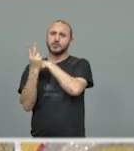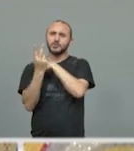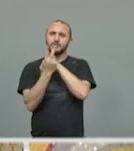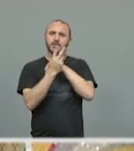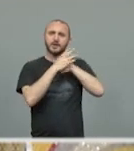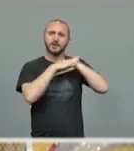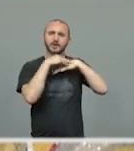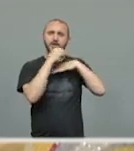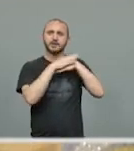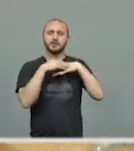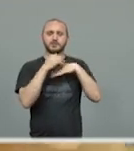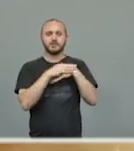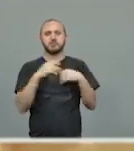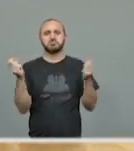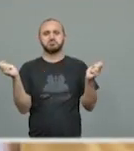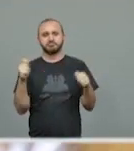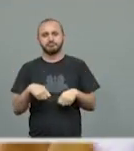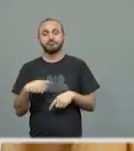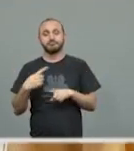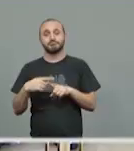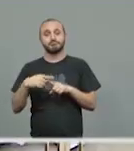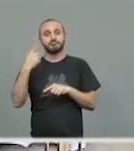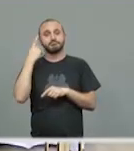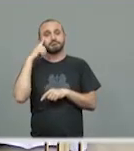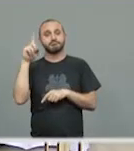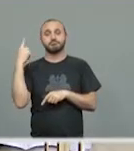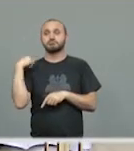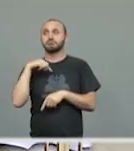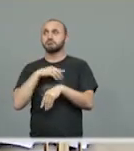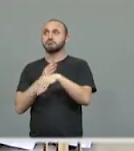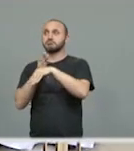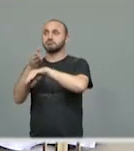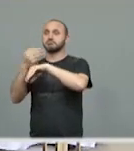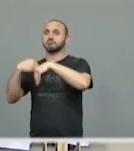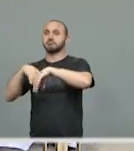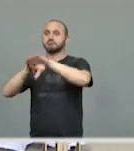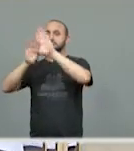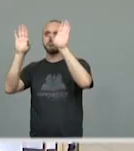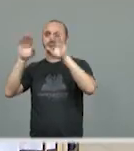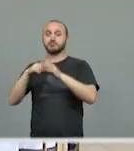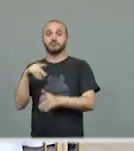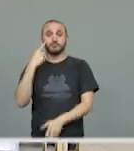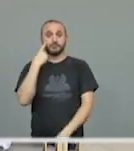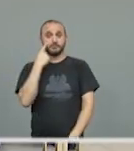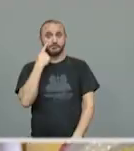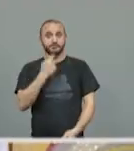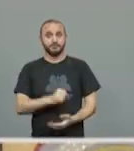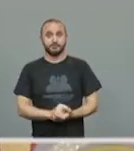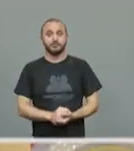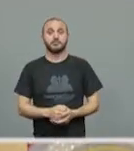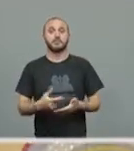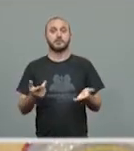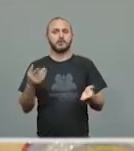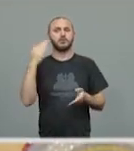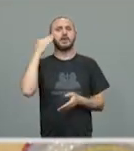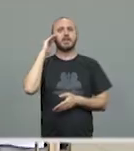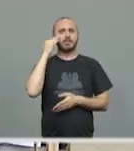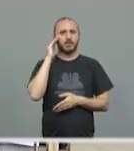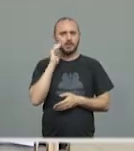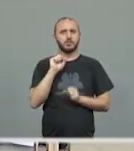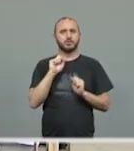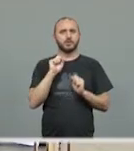e proteção, para que cheguemos à santidade. Visto isso, e tendo claro